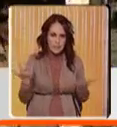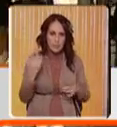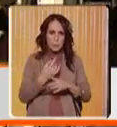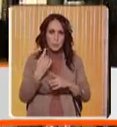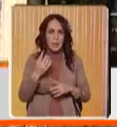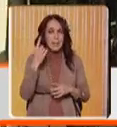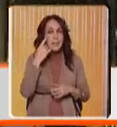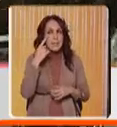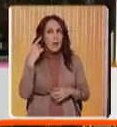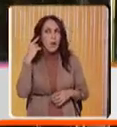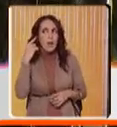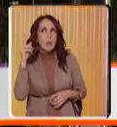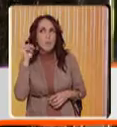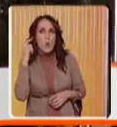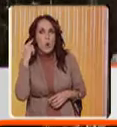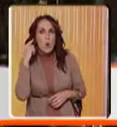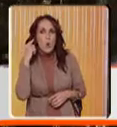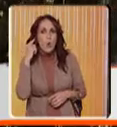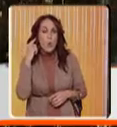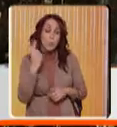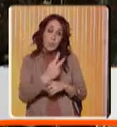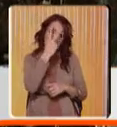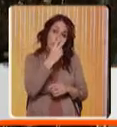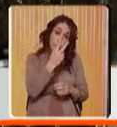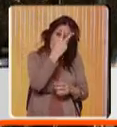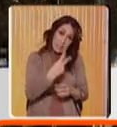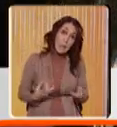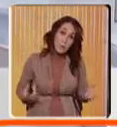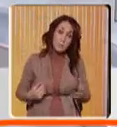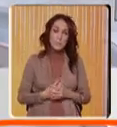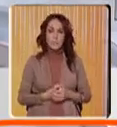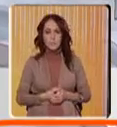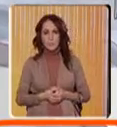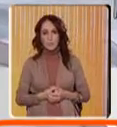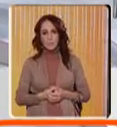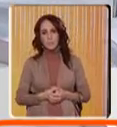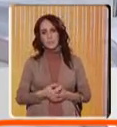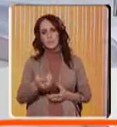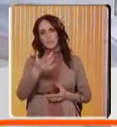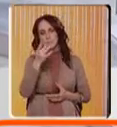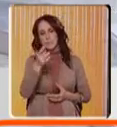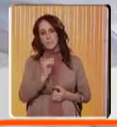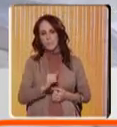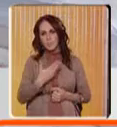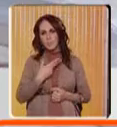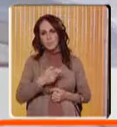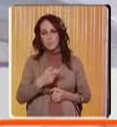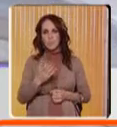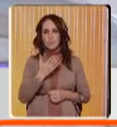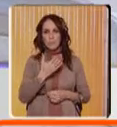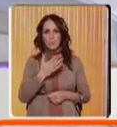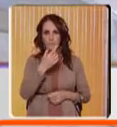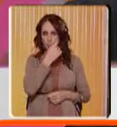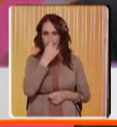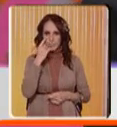porque dão mais atenção se calhar a isso do que à visão, porque não têm visão, não é? Esta é para si, Dr. Armando Garcia, o oftalmologista.